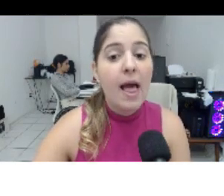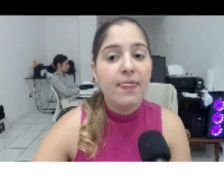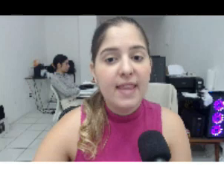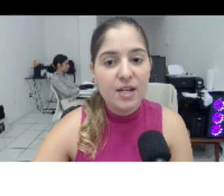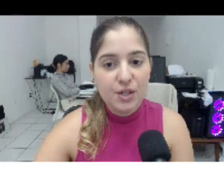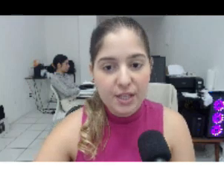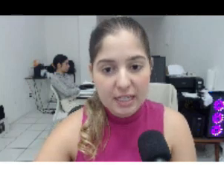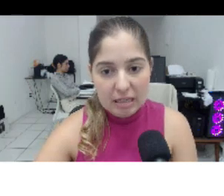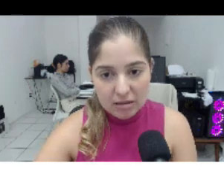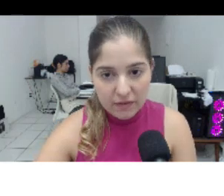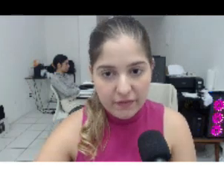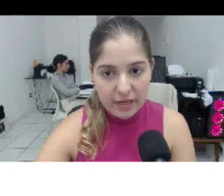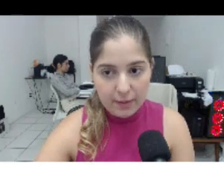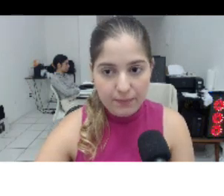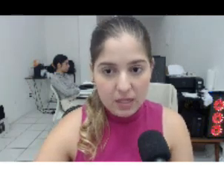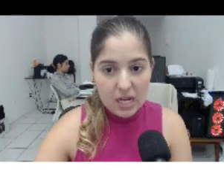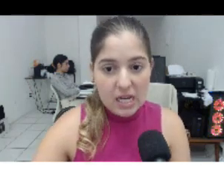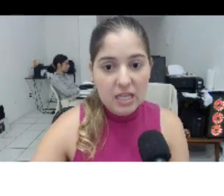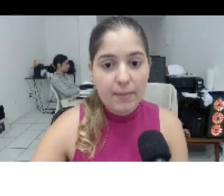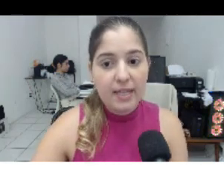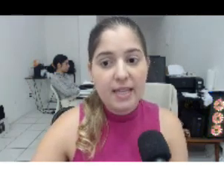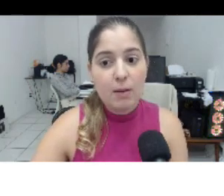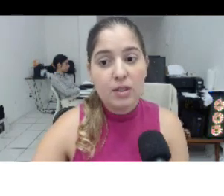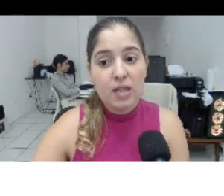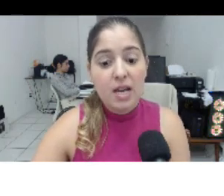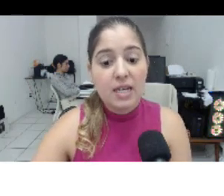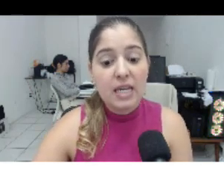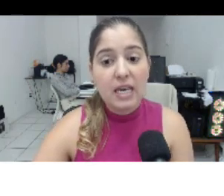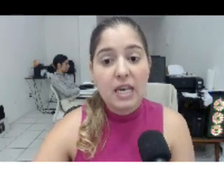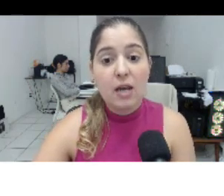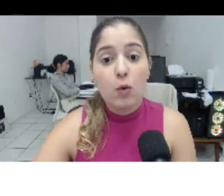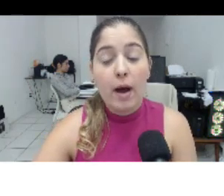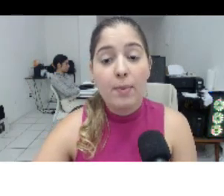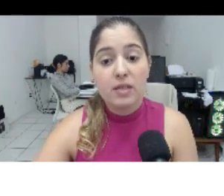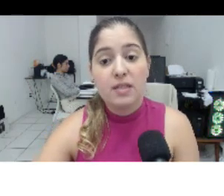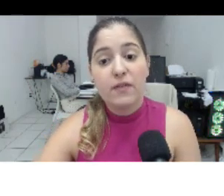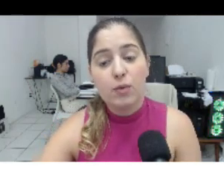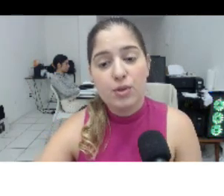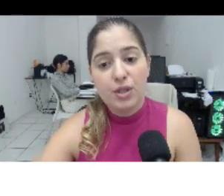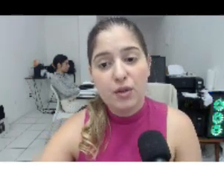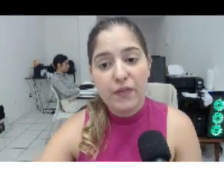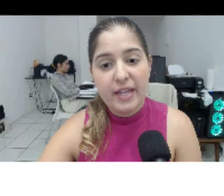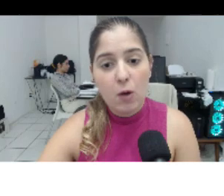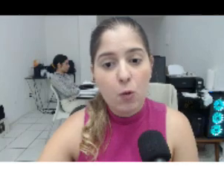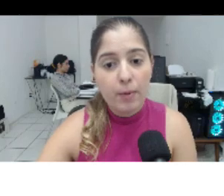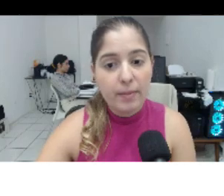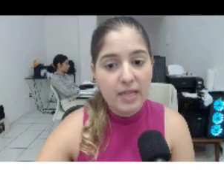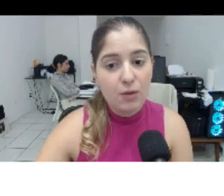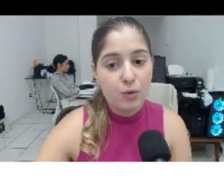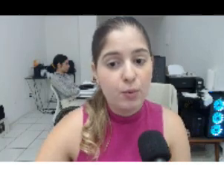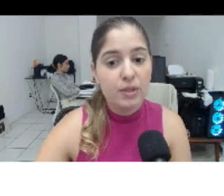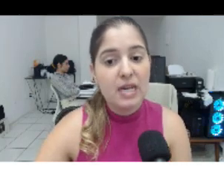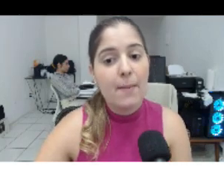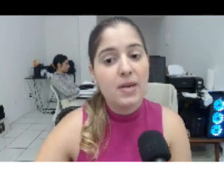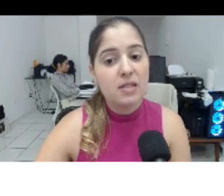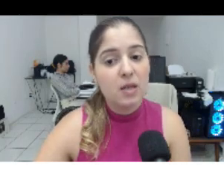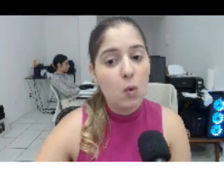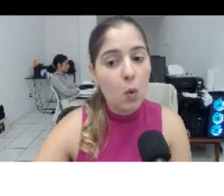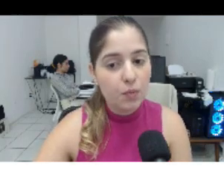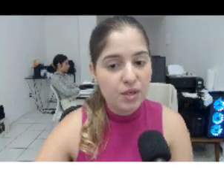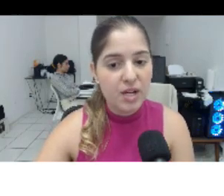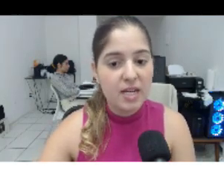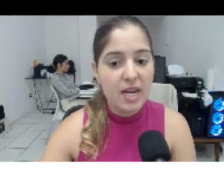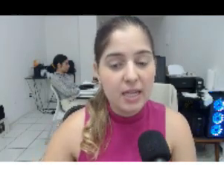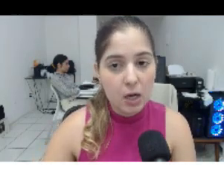Supremo, nesta quinta-feira. E também temos que a Polícia Civil do Distrito Federal cumpre mandado de busca e